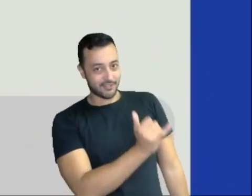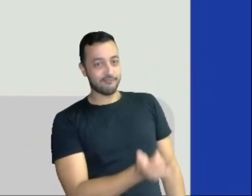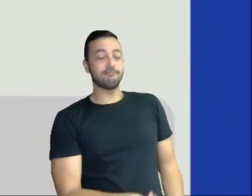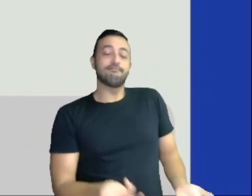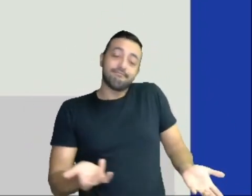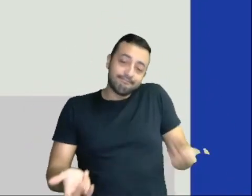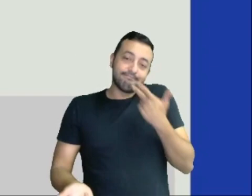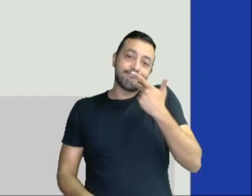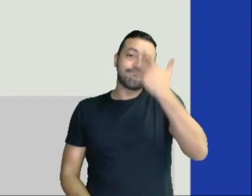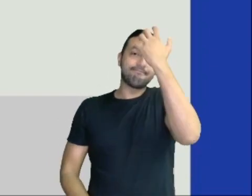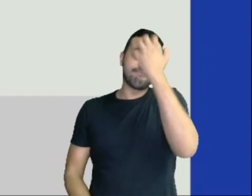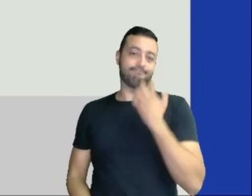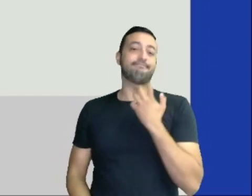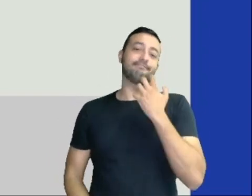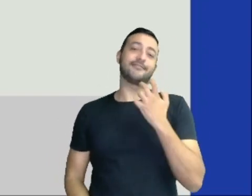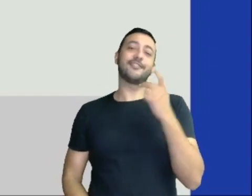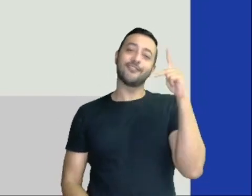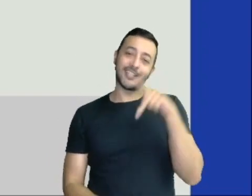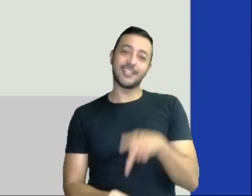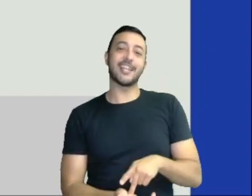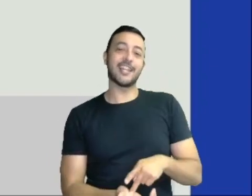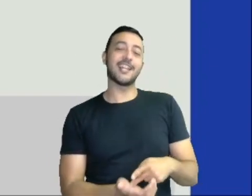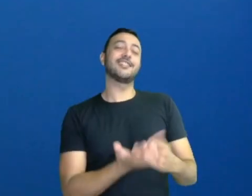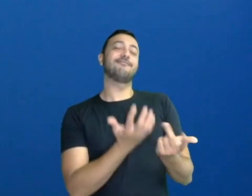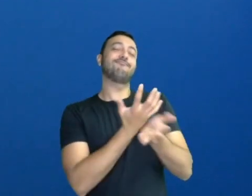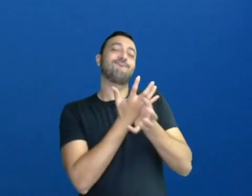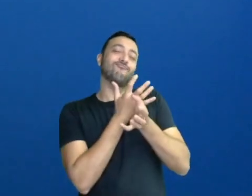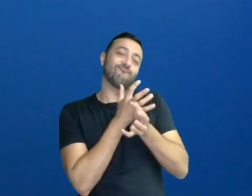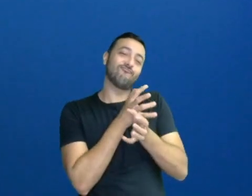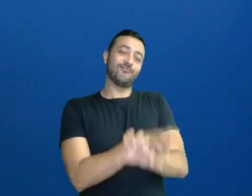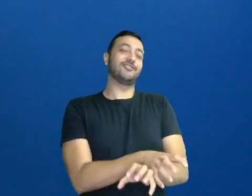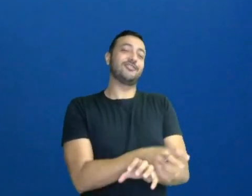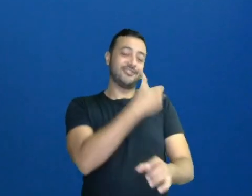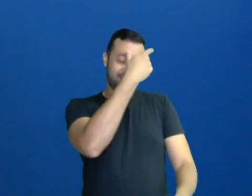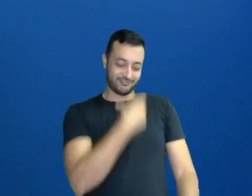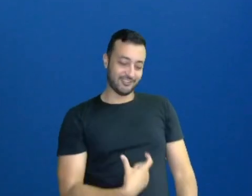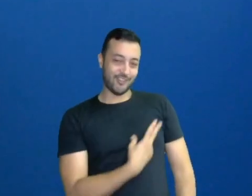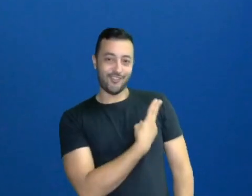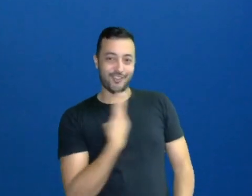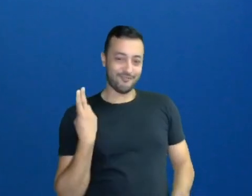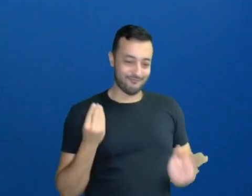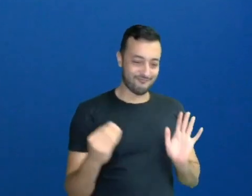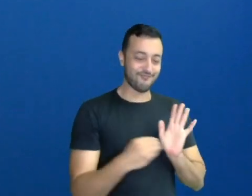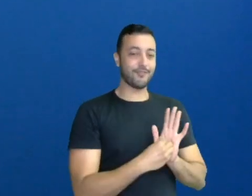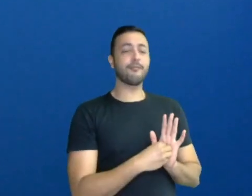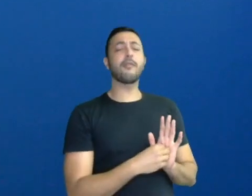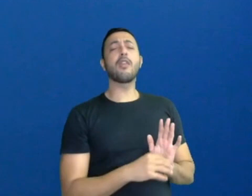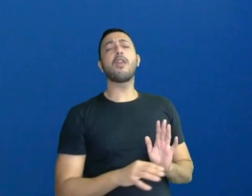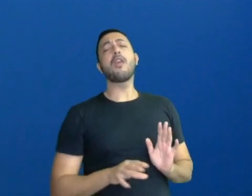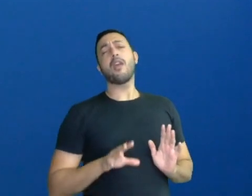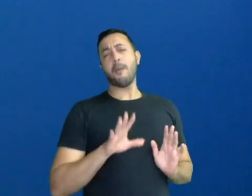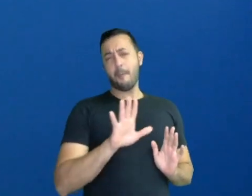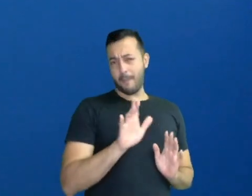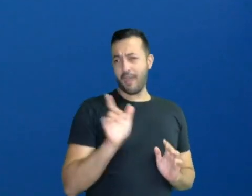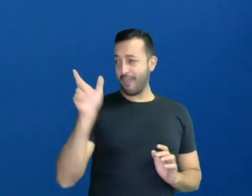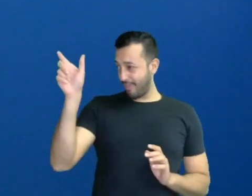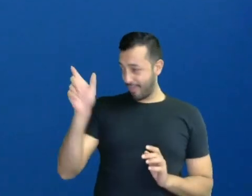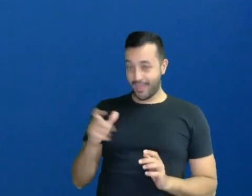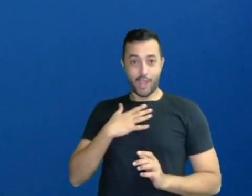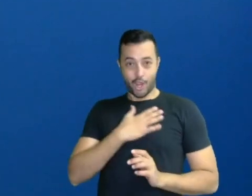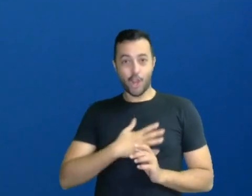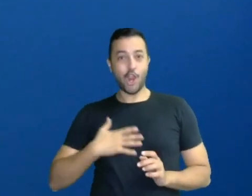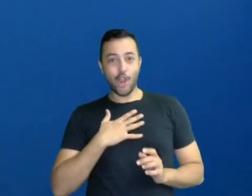sinceramente senhor esqueleto Será que o senhor esqueleto gostou da festa de